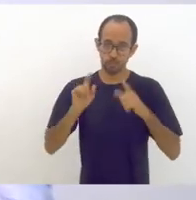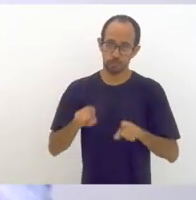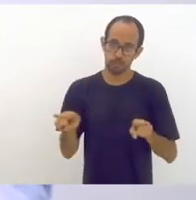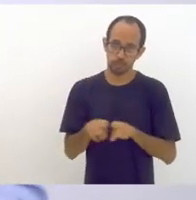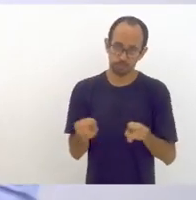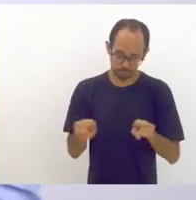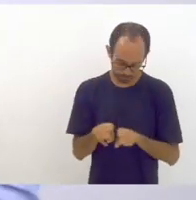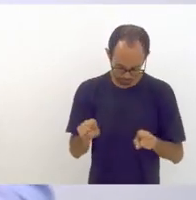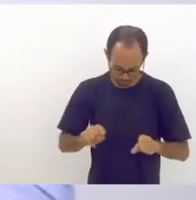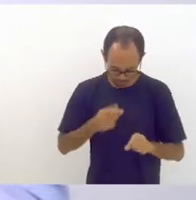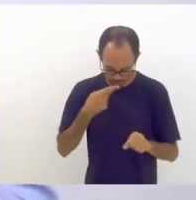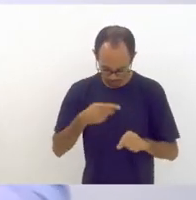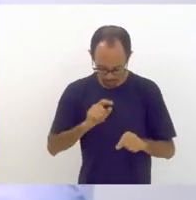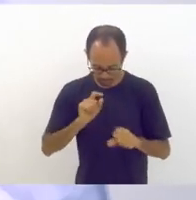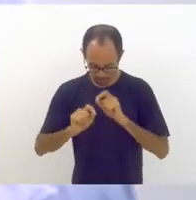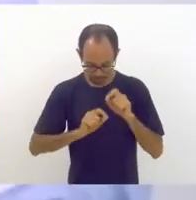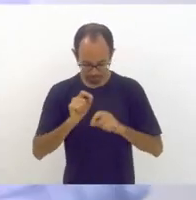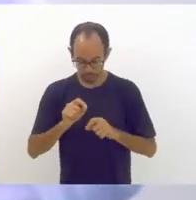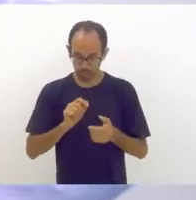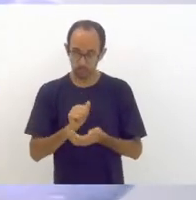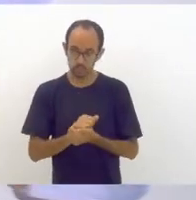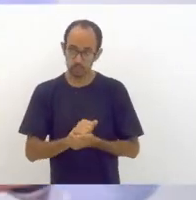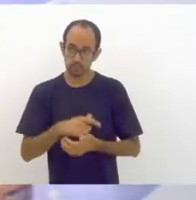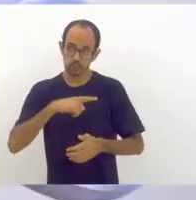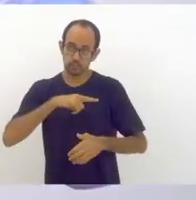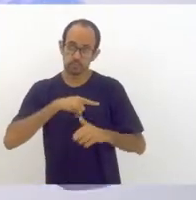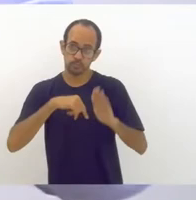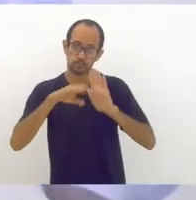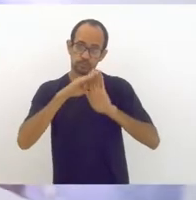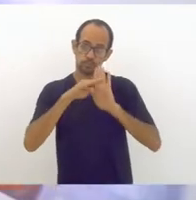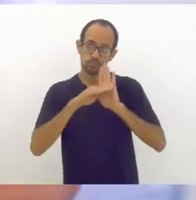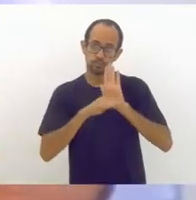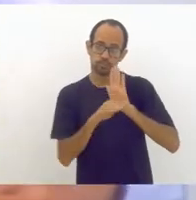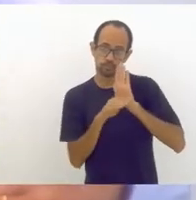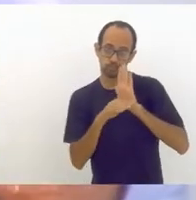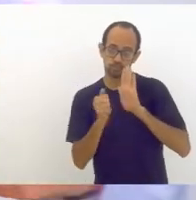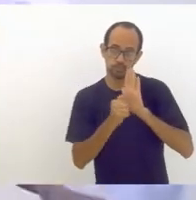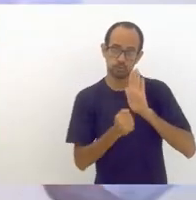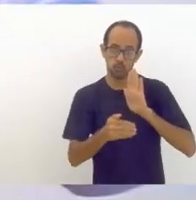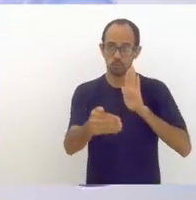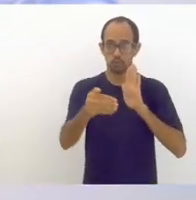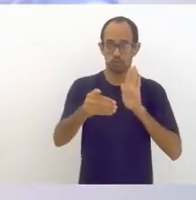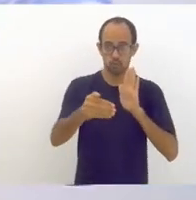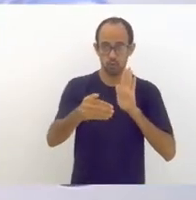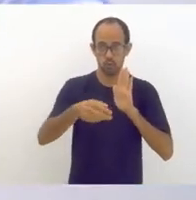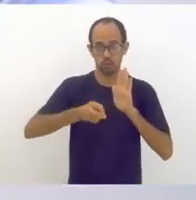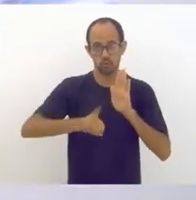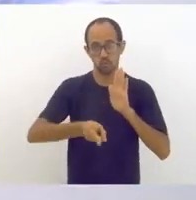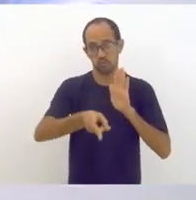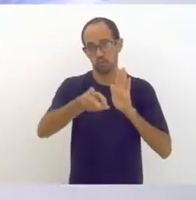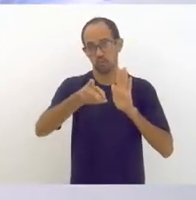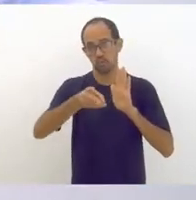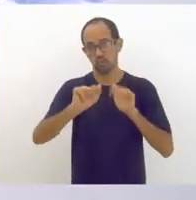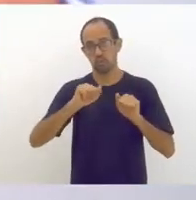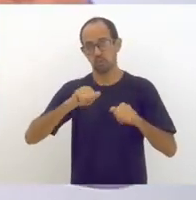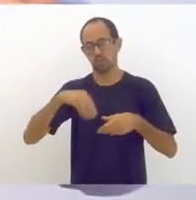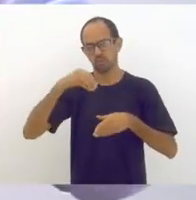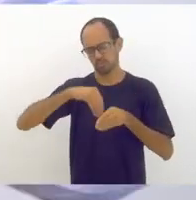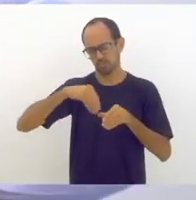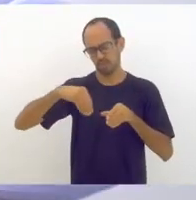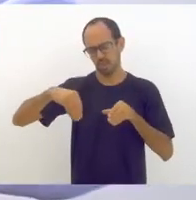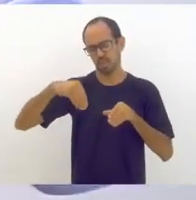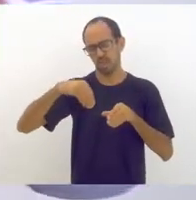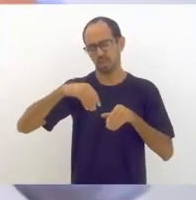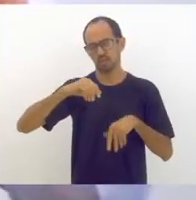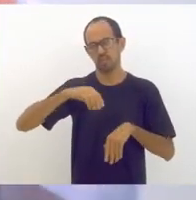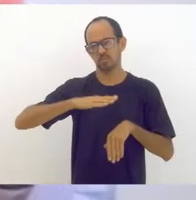E só para colocar também, né, existe um programa lá que também começou e foi dado continuidade, estão sendo plantados, lá nós já chegamos a